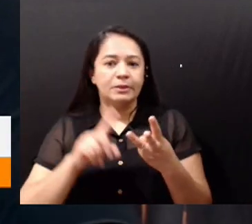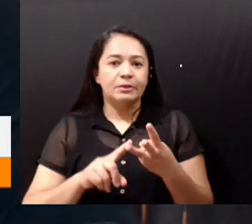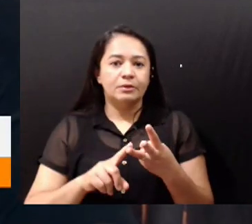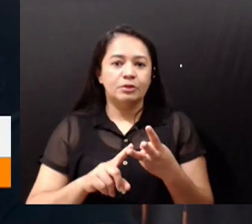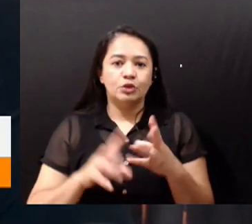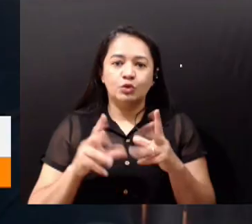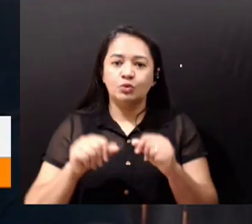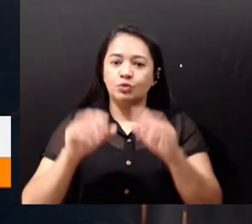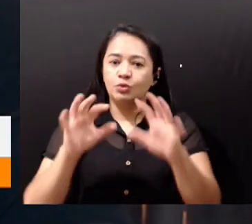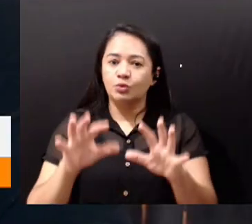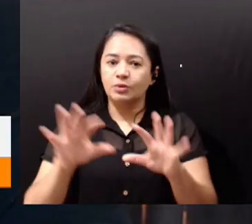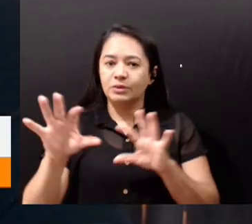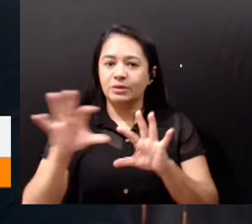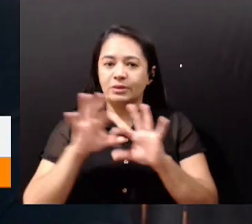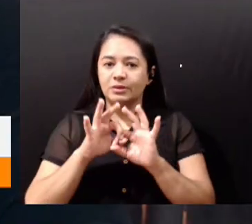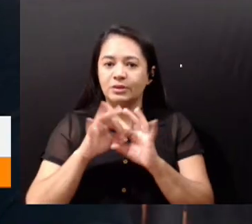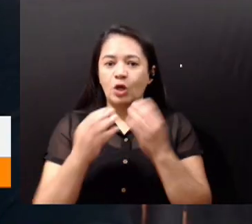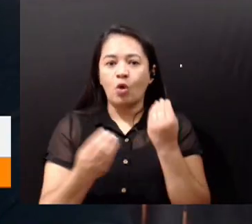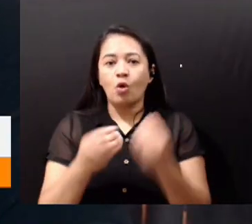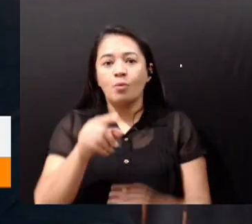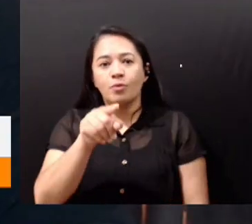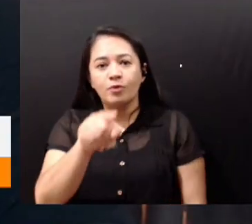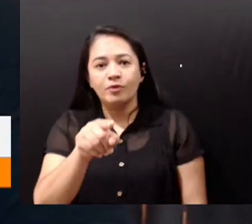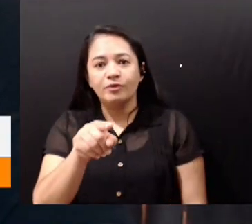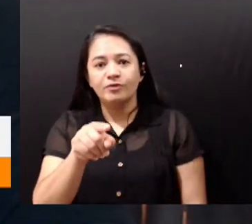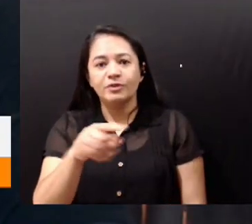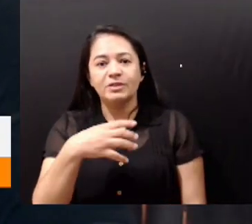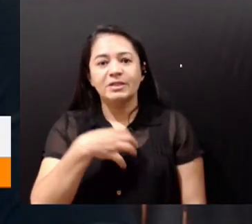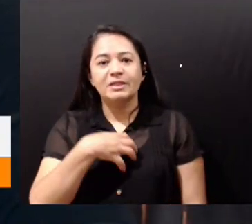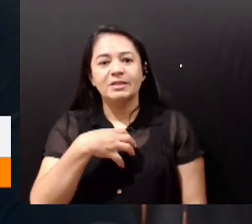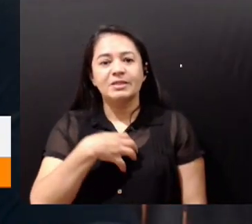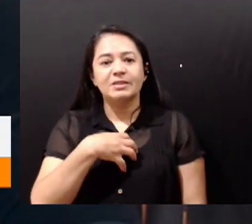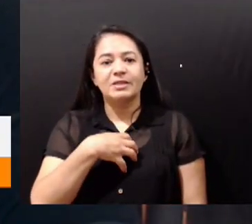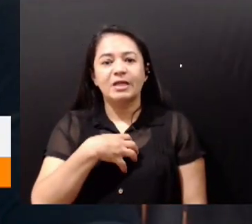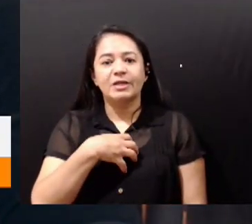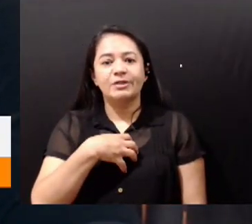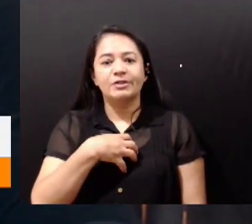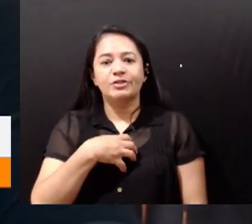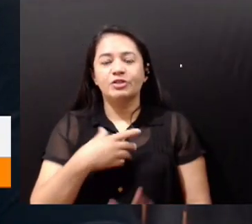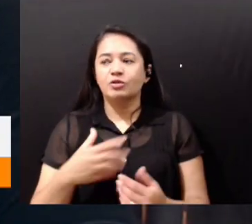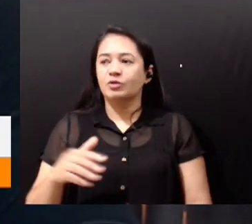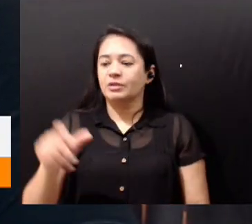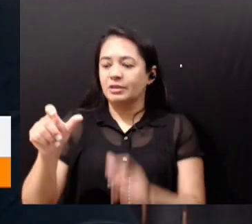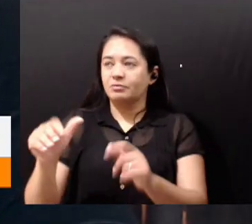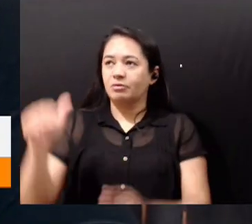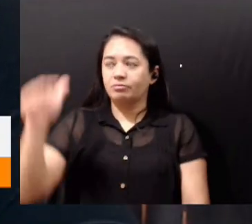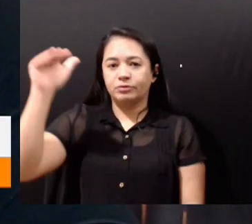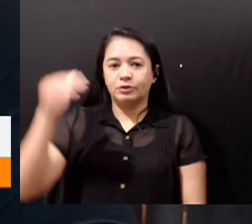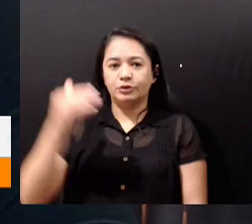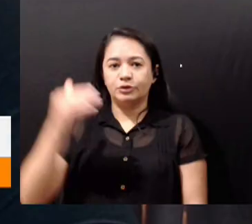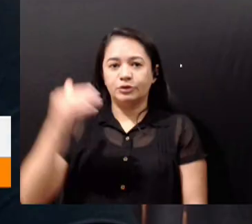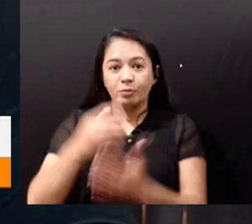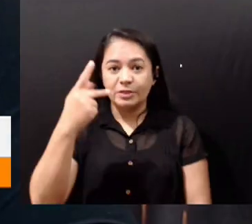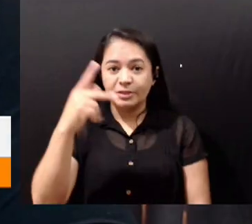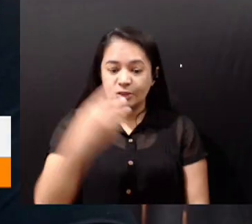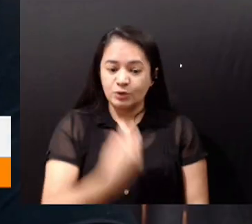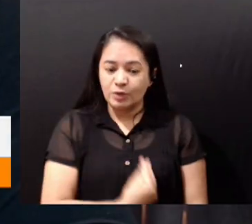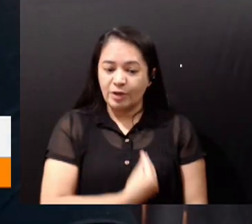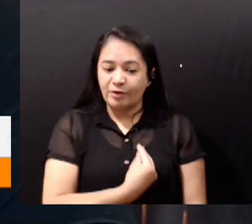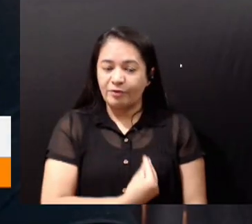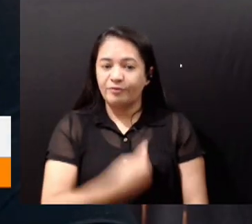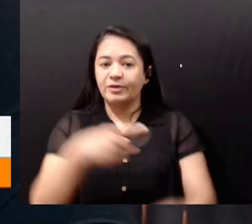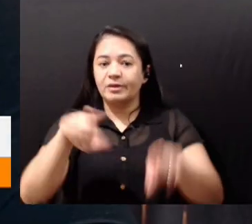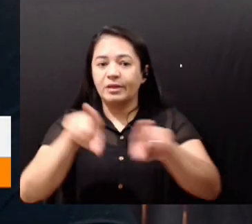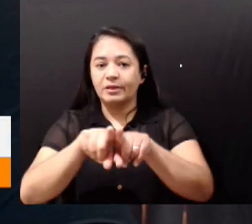ligado a como você lida com essas questões das autoridades lá no início da sua existência também, né? Mas a gente